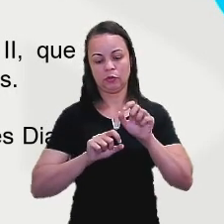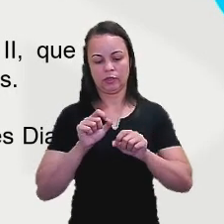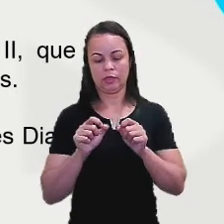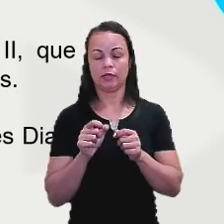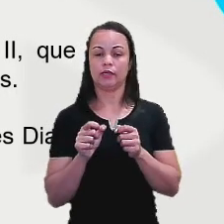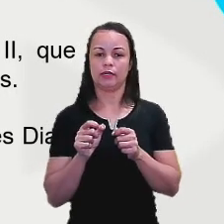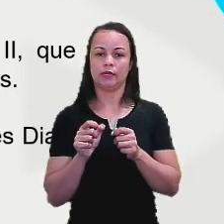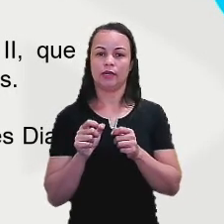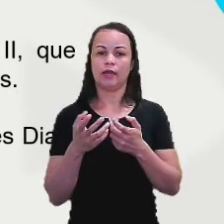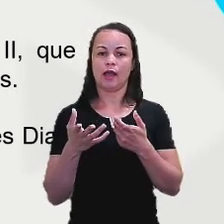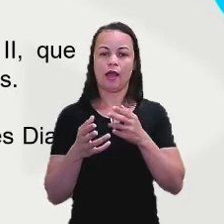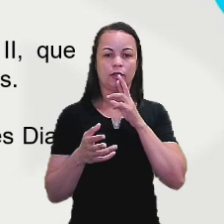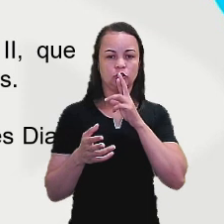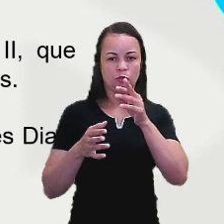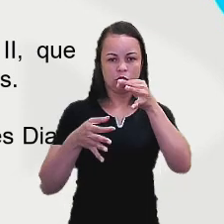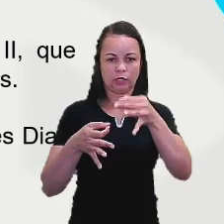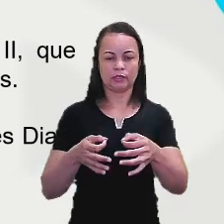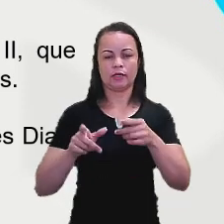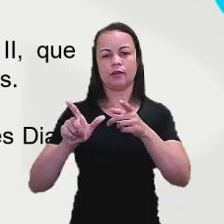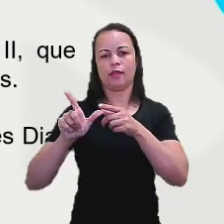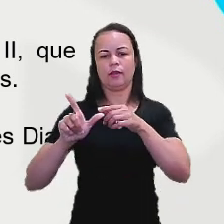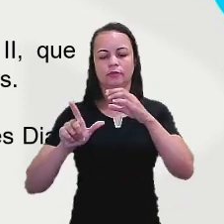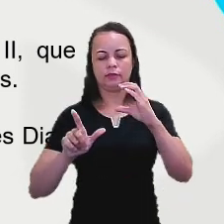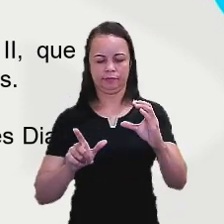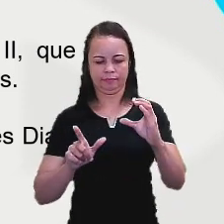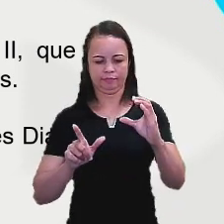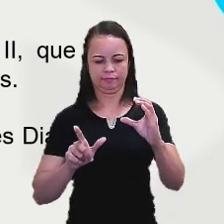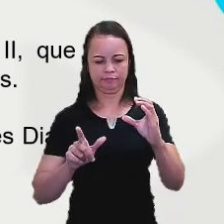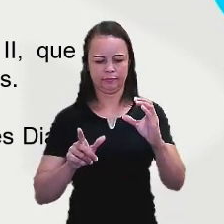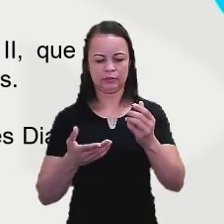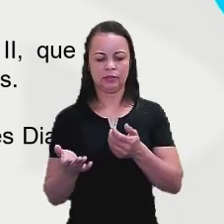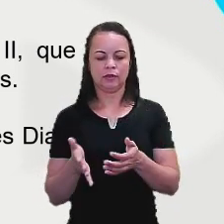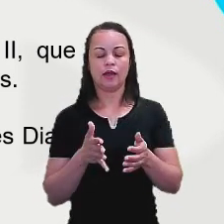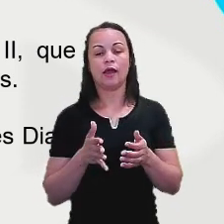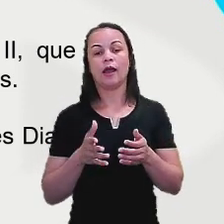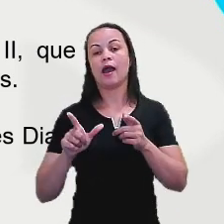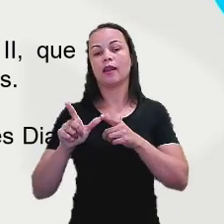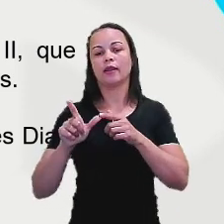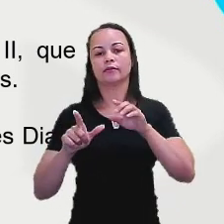é a letra C, porque realmente, Carlos Drummond de Andrade ele optou pela